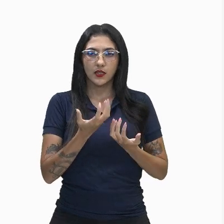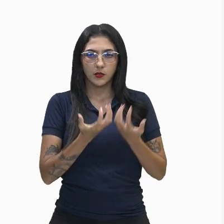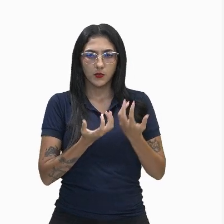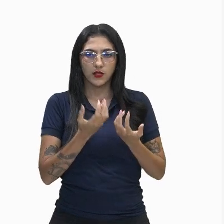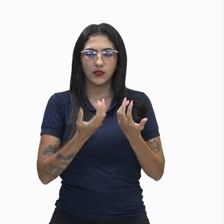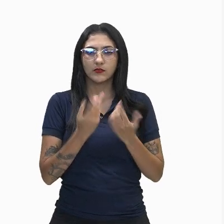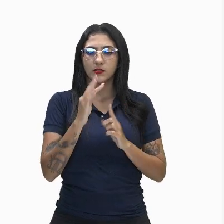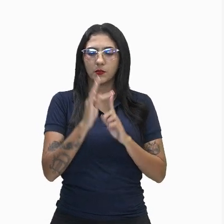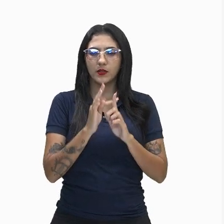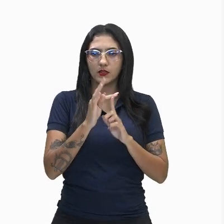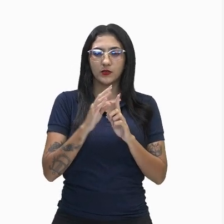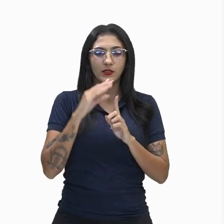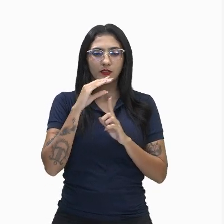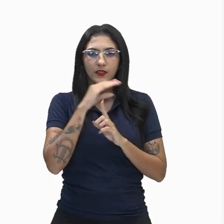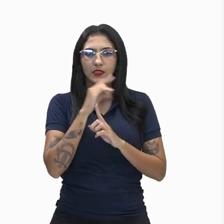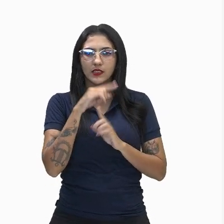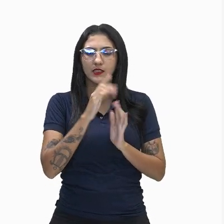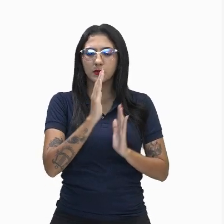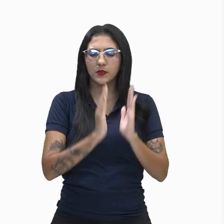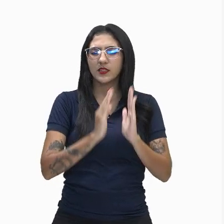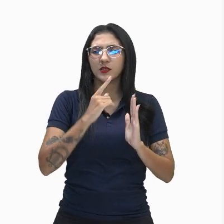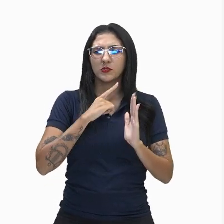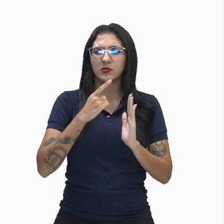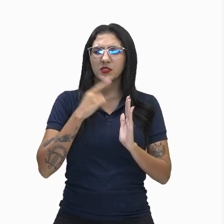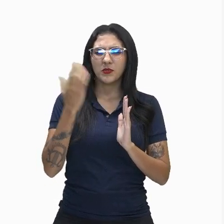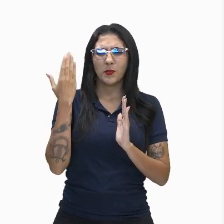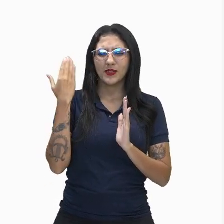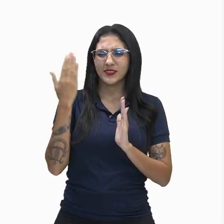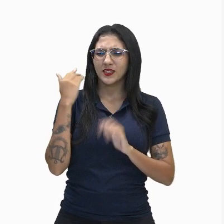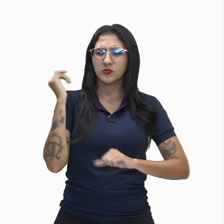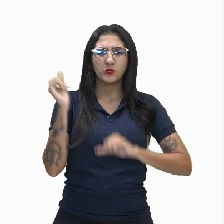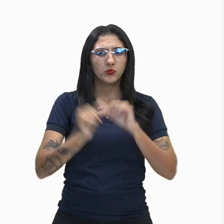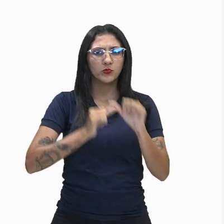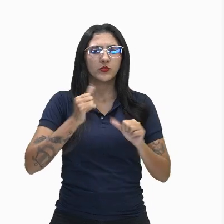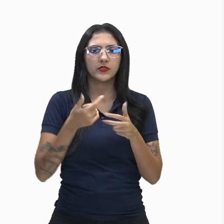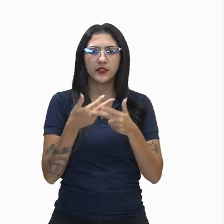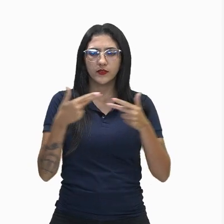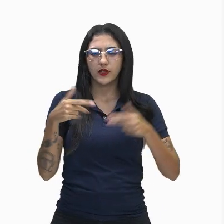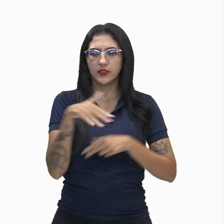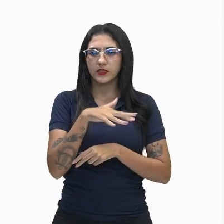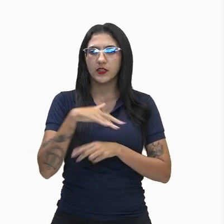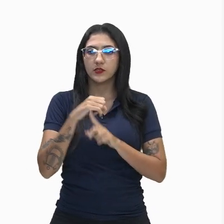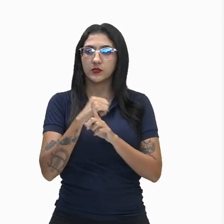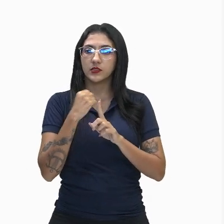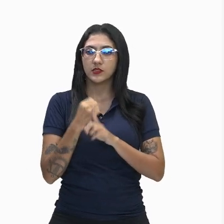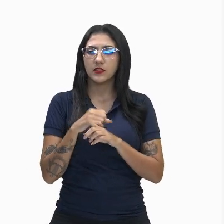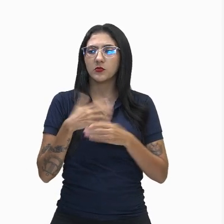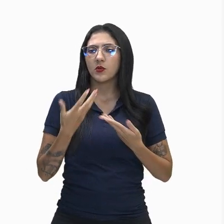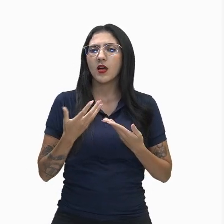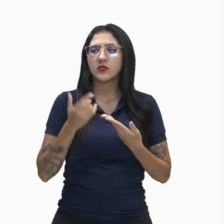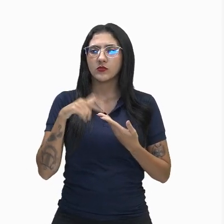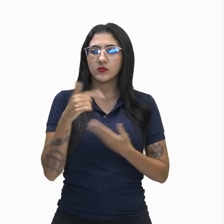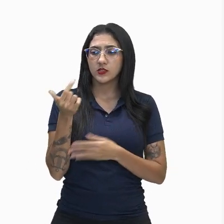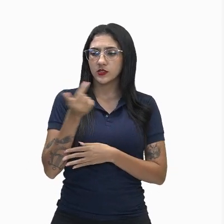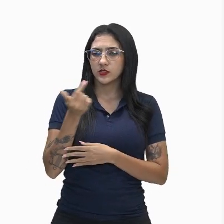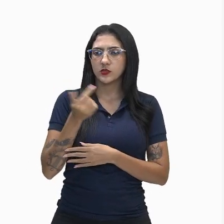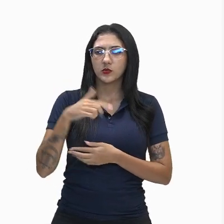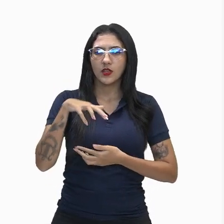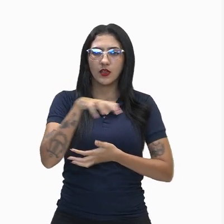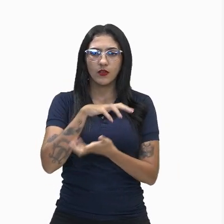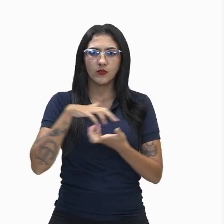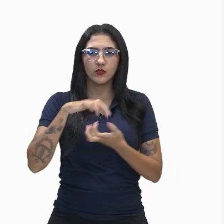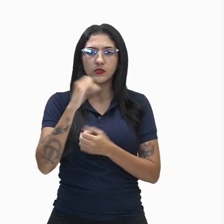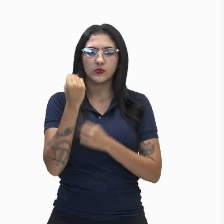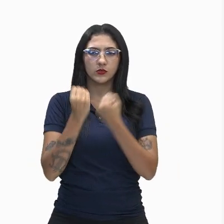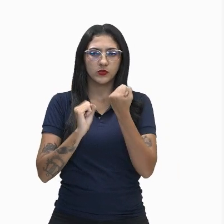aconteceu num período que é marcado por grandes transformações tecnológicas e sociais, que foi justamente a segunda Revolução Industrial. Nessa fase, que